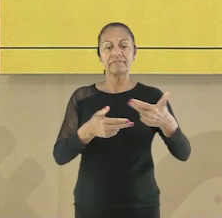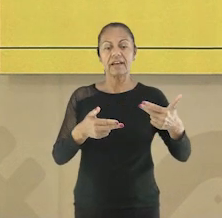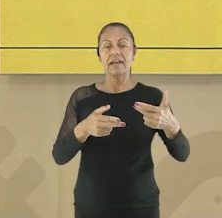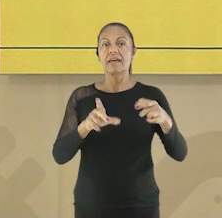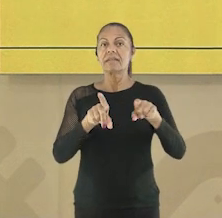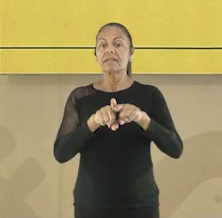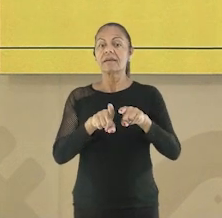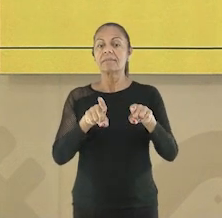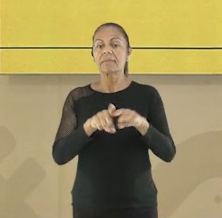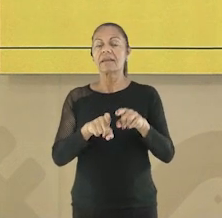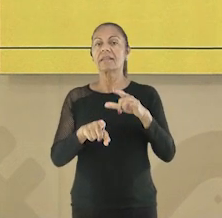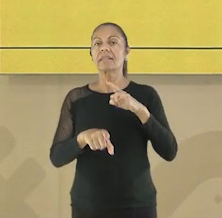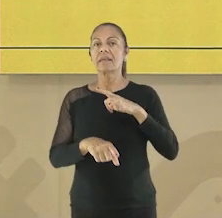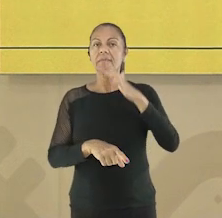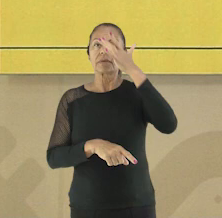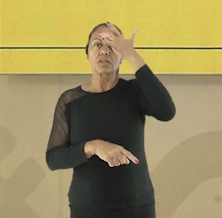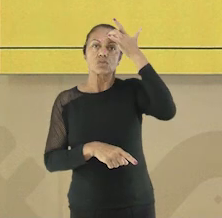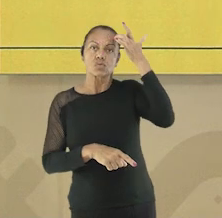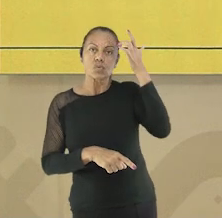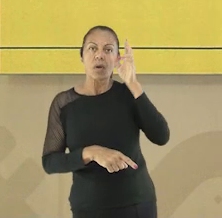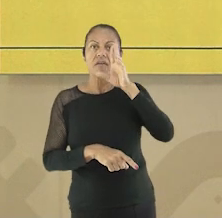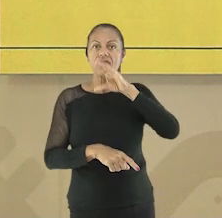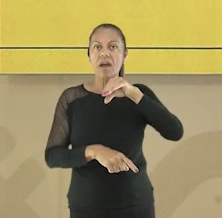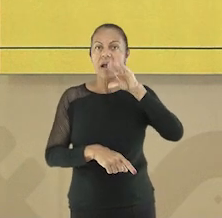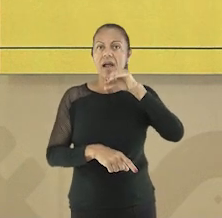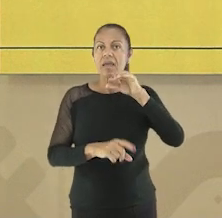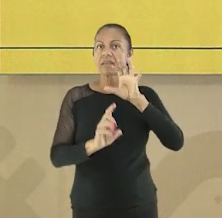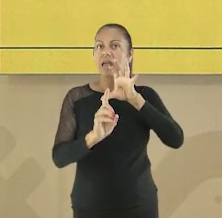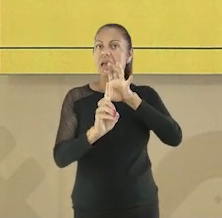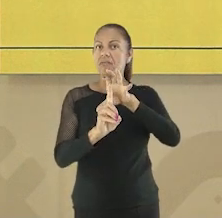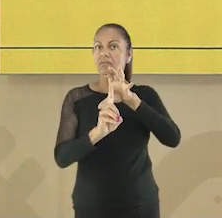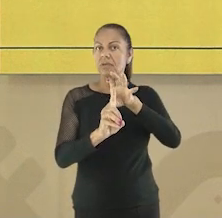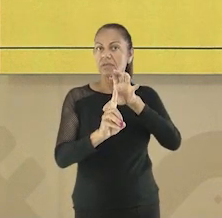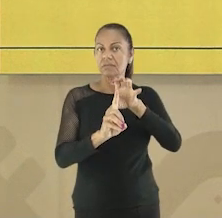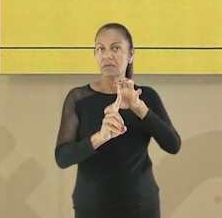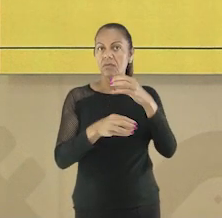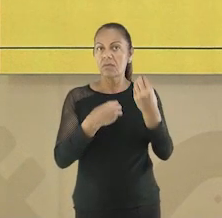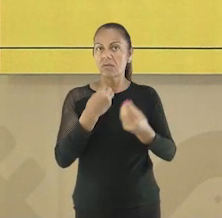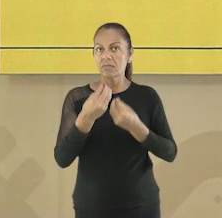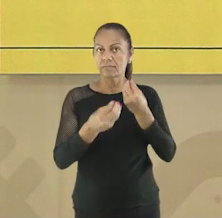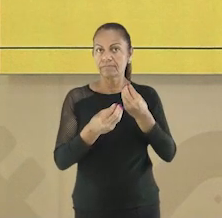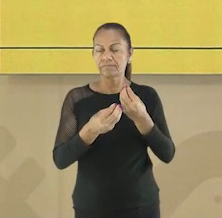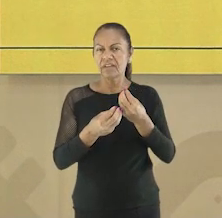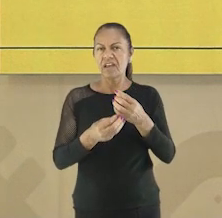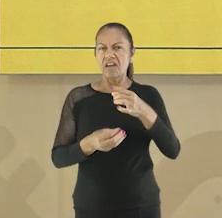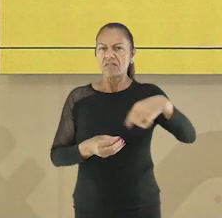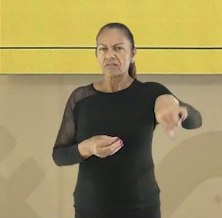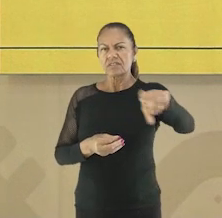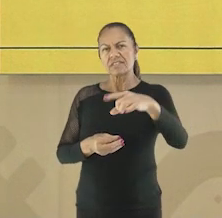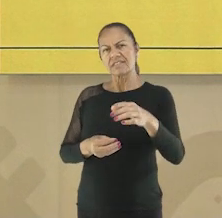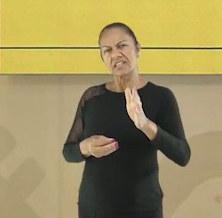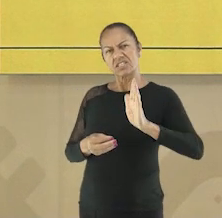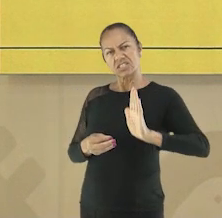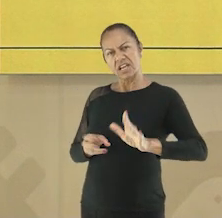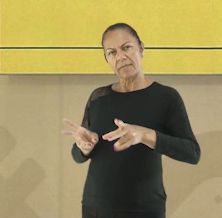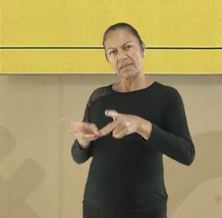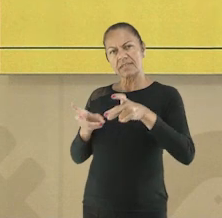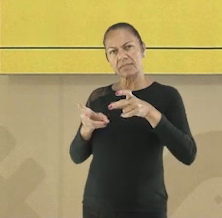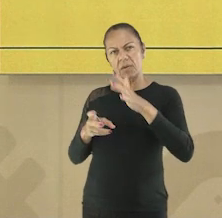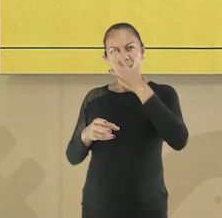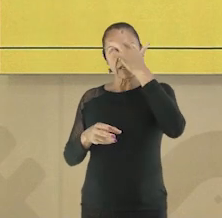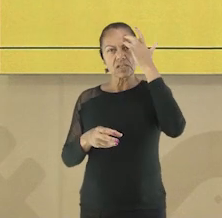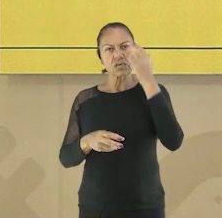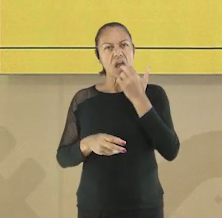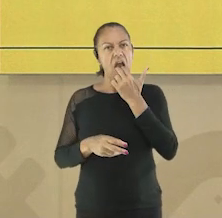do mundo, também temos que levar em consideração como os falantes influenciam nessas linguagens. Vocês já perceberam como os falantes